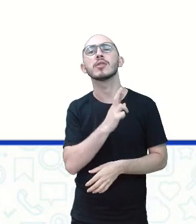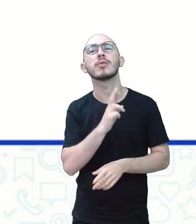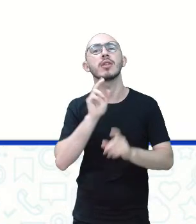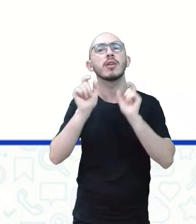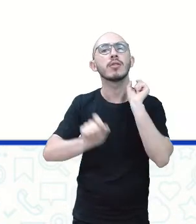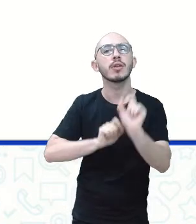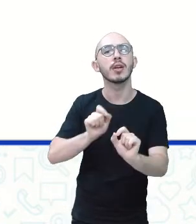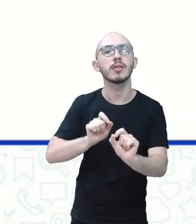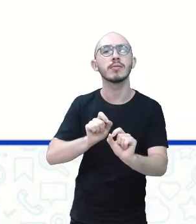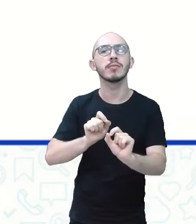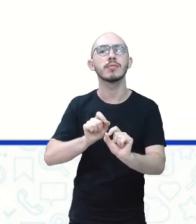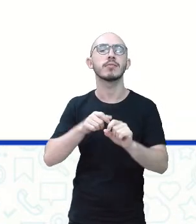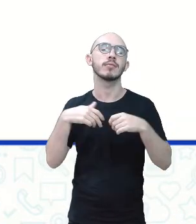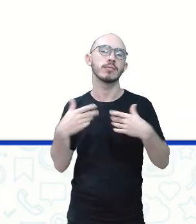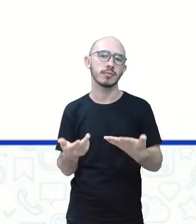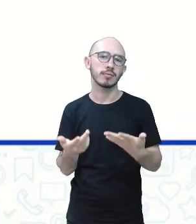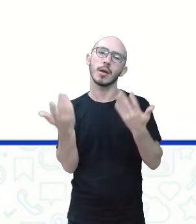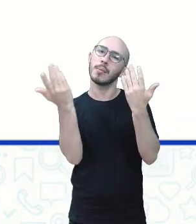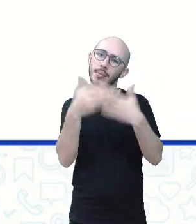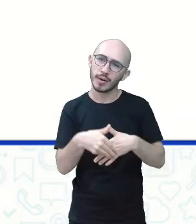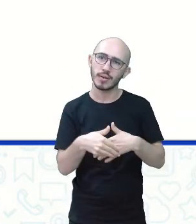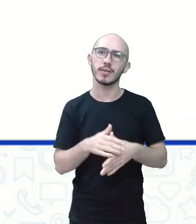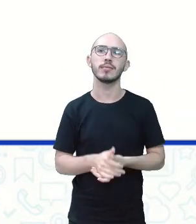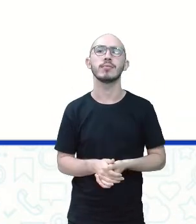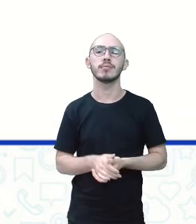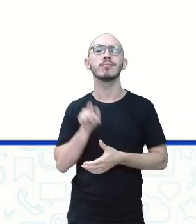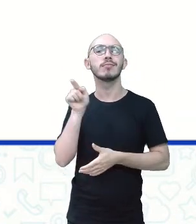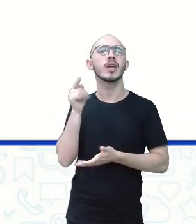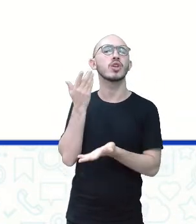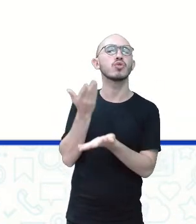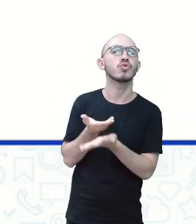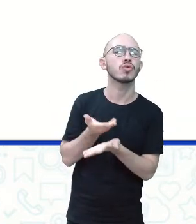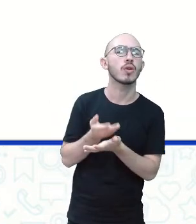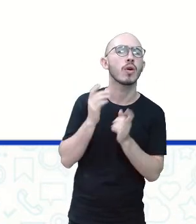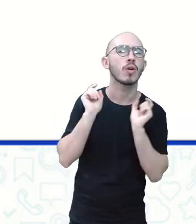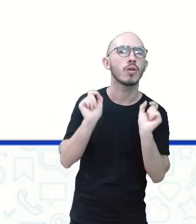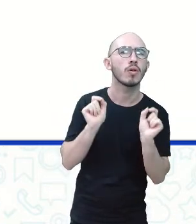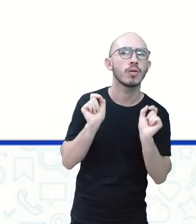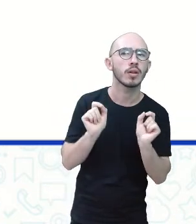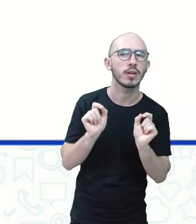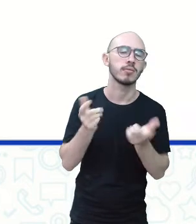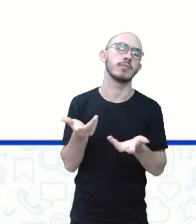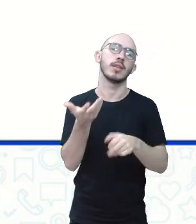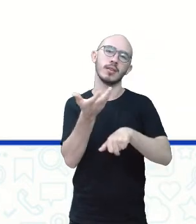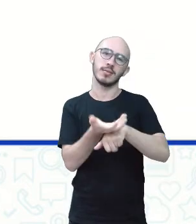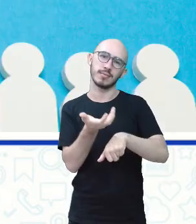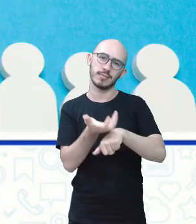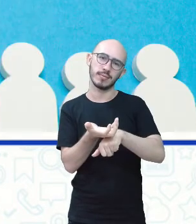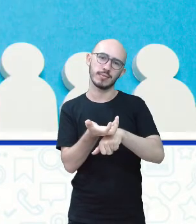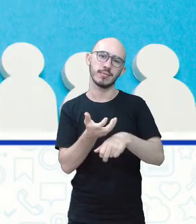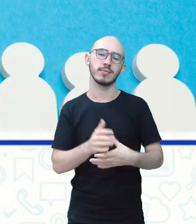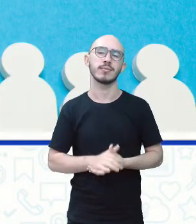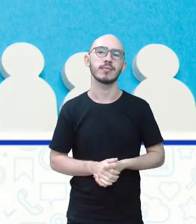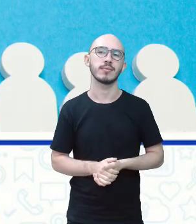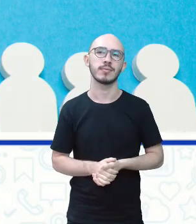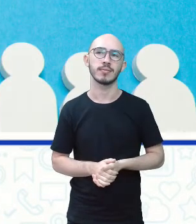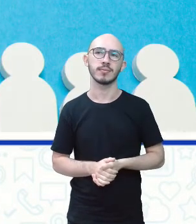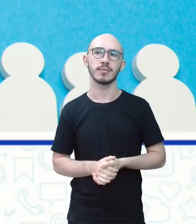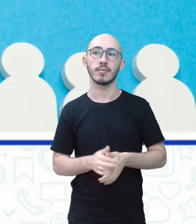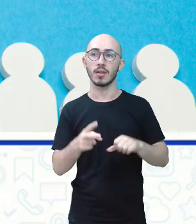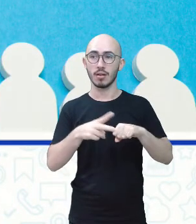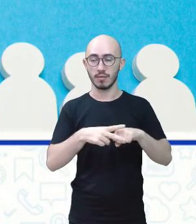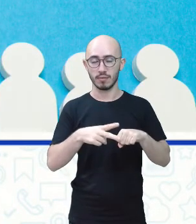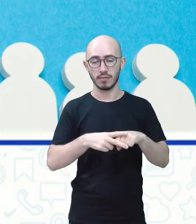a prova. Ele estudou o que? A resposta é a matéria. O